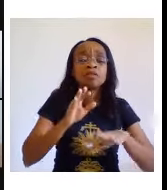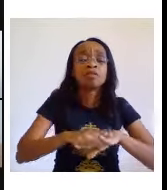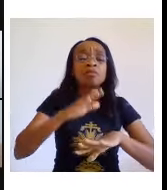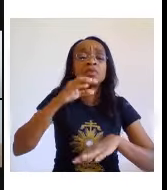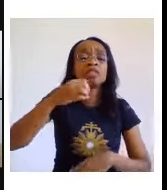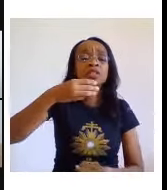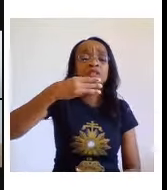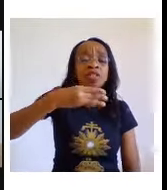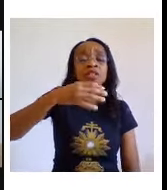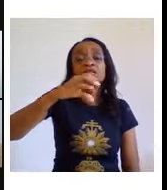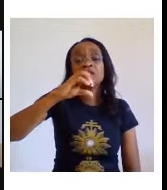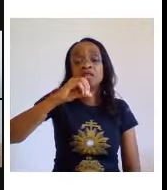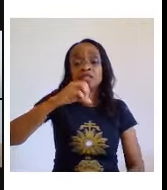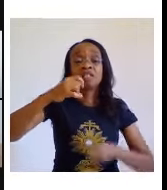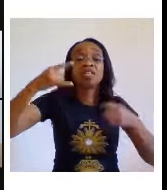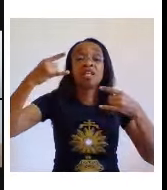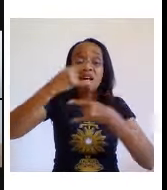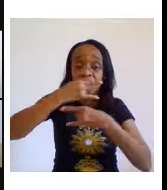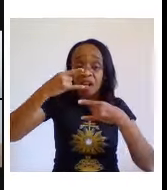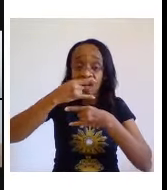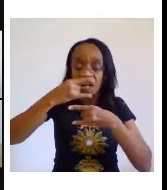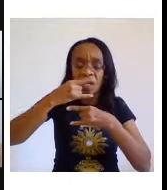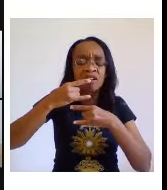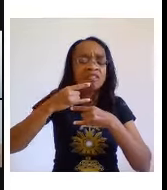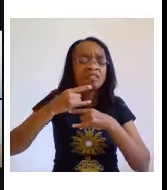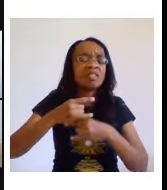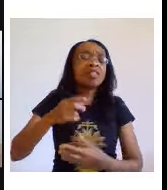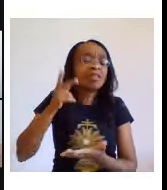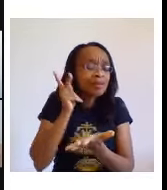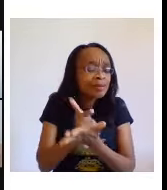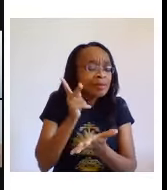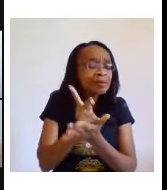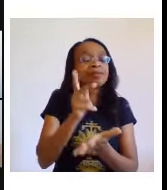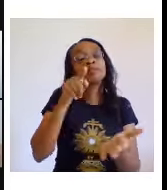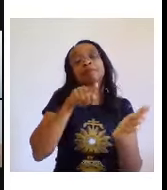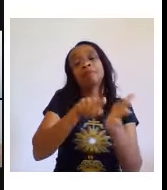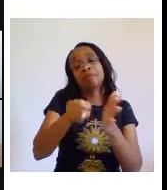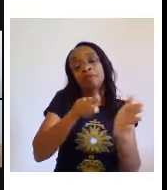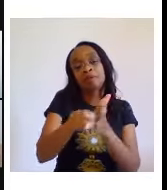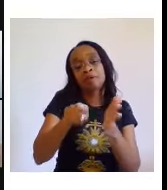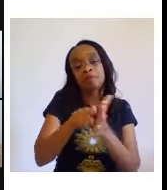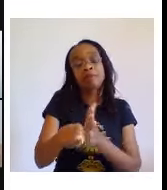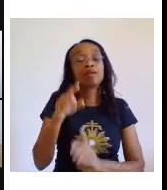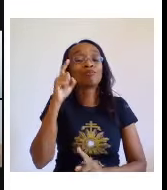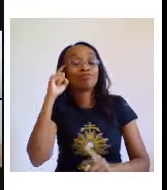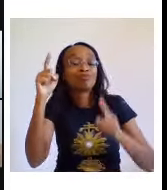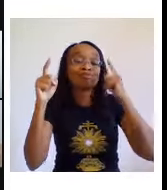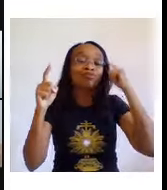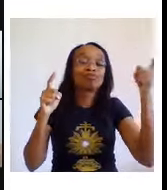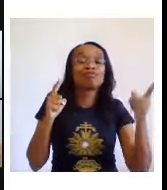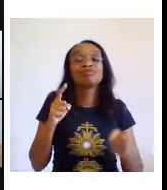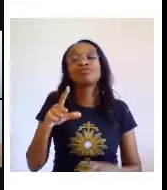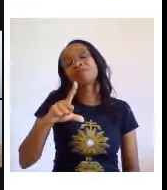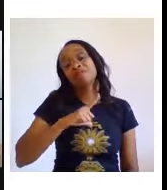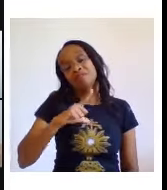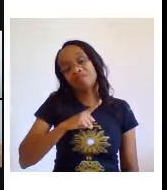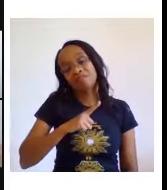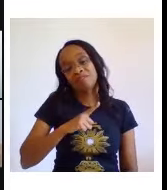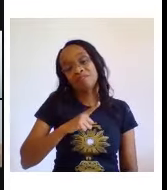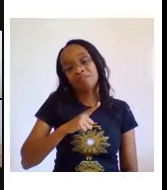em todas as lives tem esse questionamento ainda de dúvidas, né? E eu digo assim, ó,